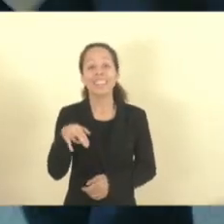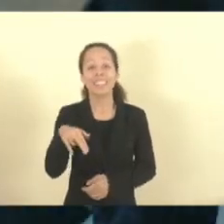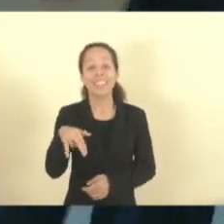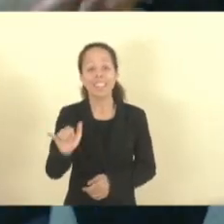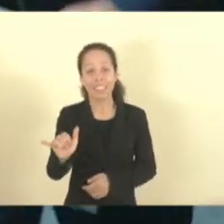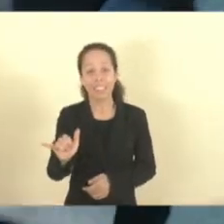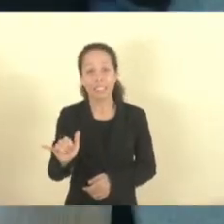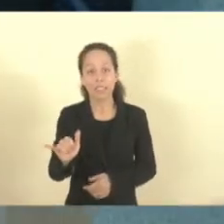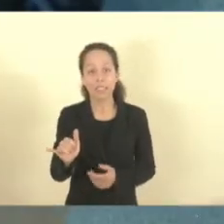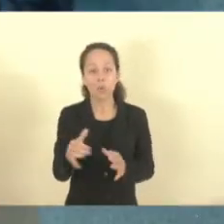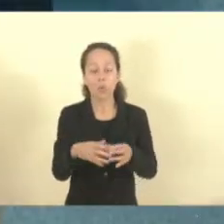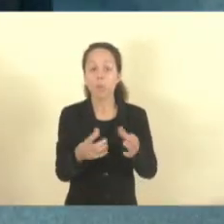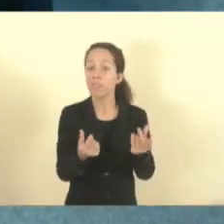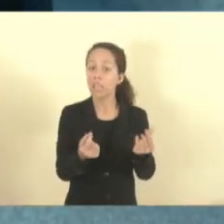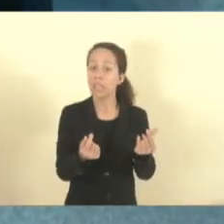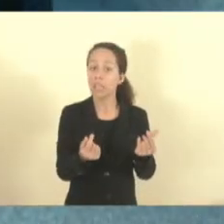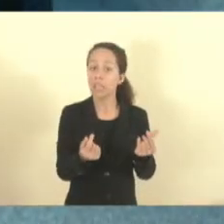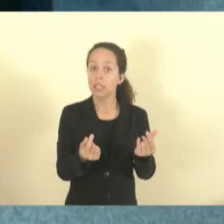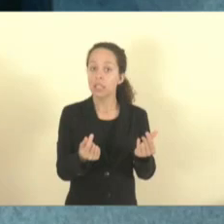Finanças.